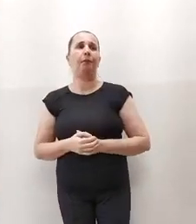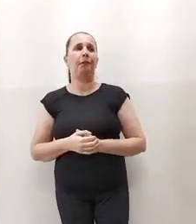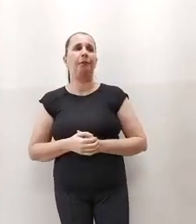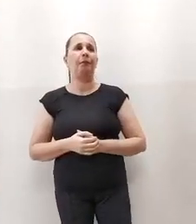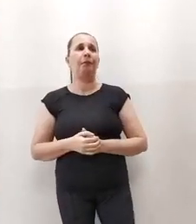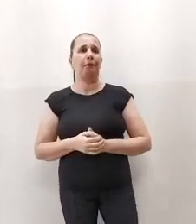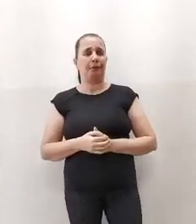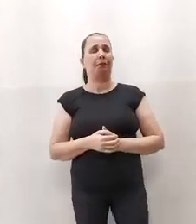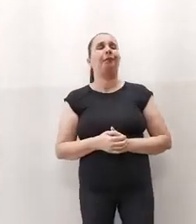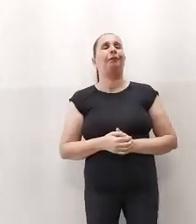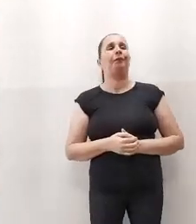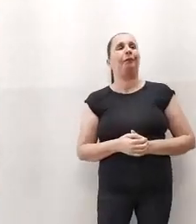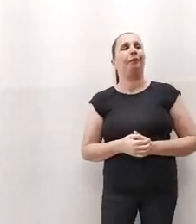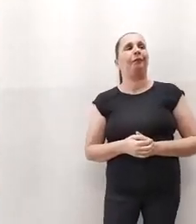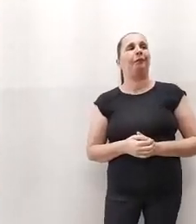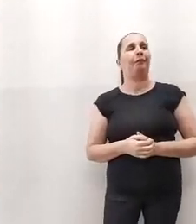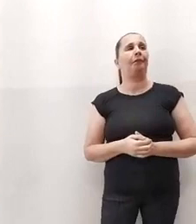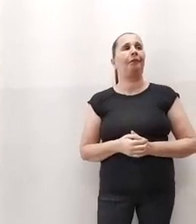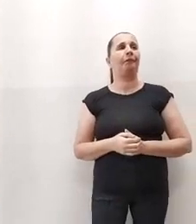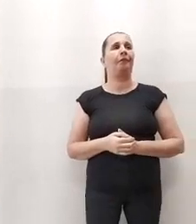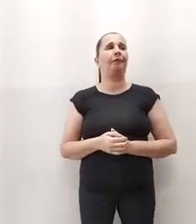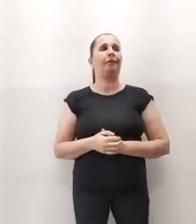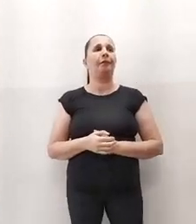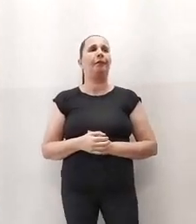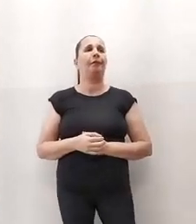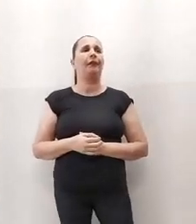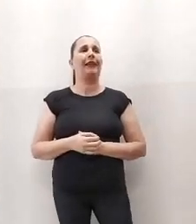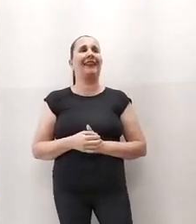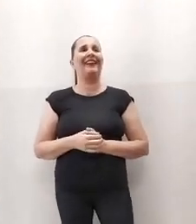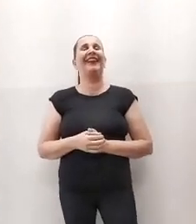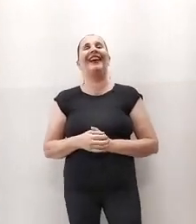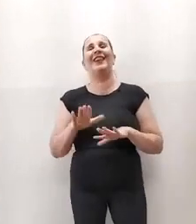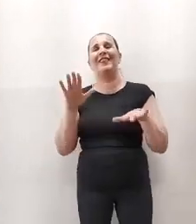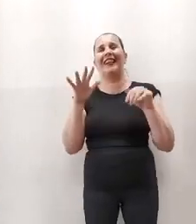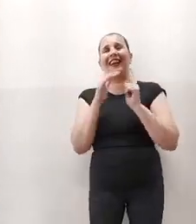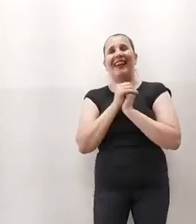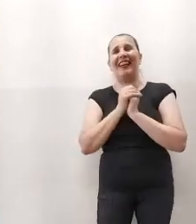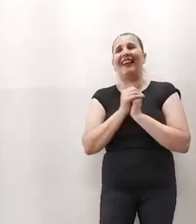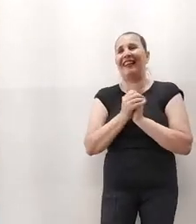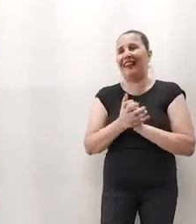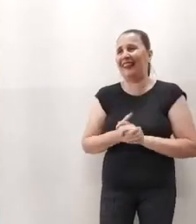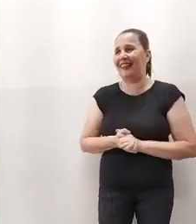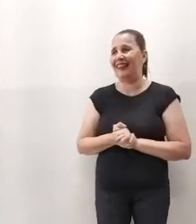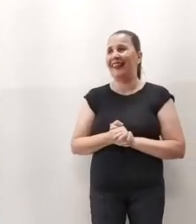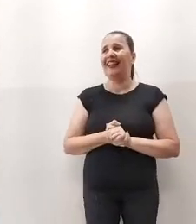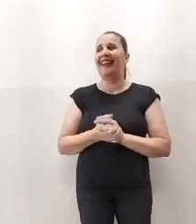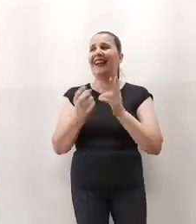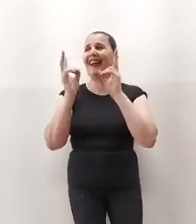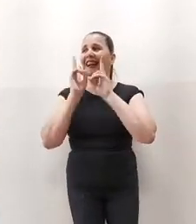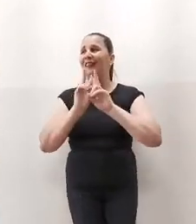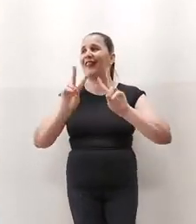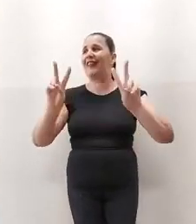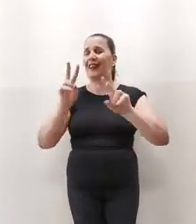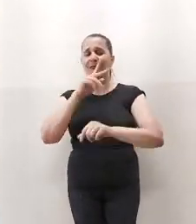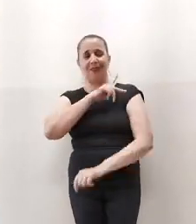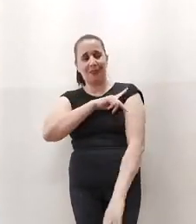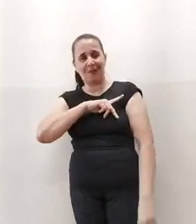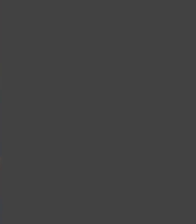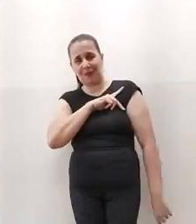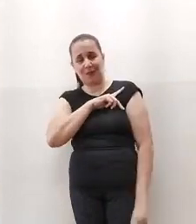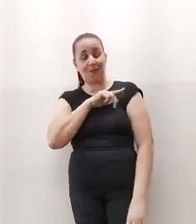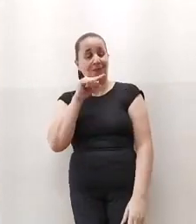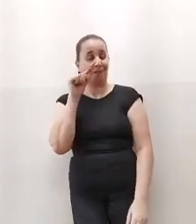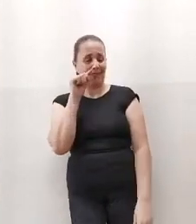aqui? Amém. Ah, que esse amém aí até animou. Amém? Amém. A visão de Paulo,